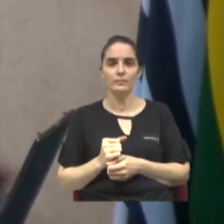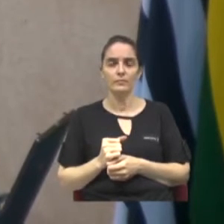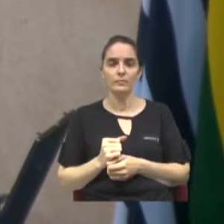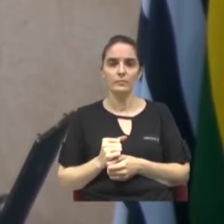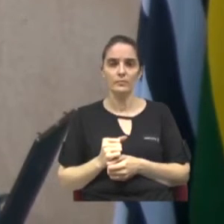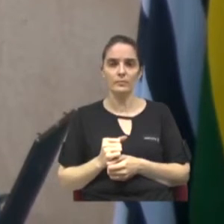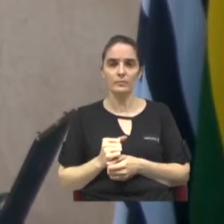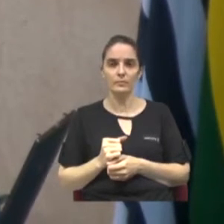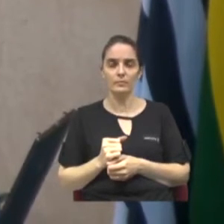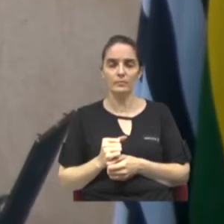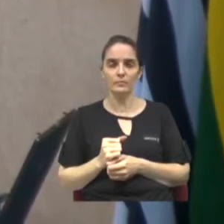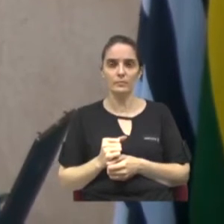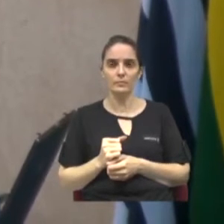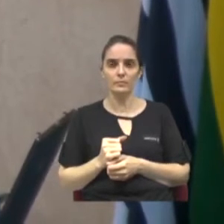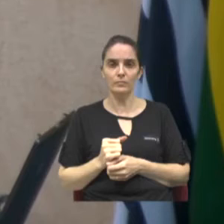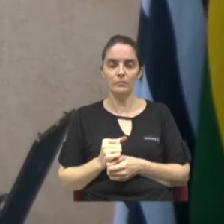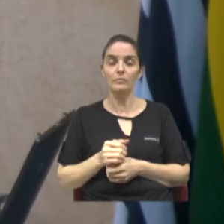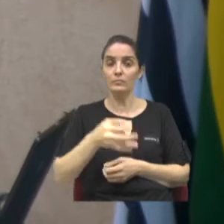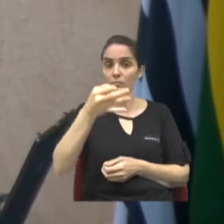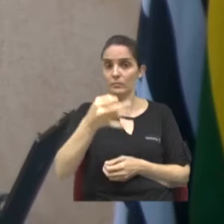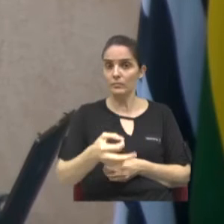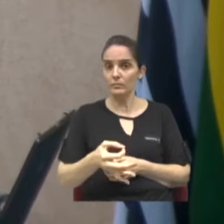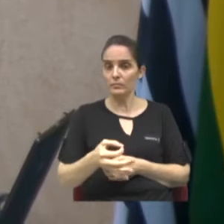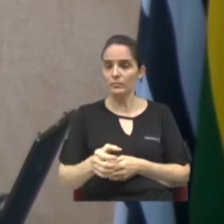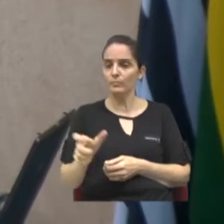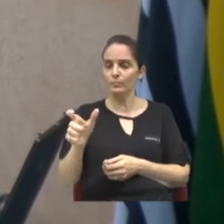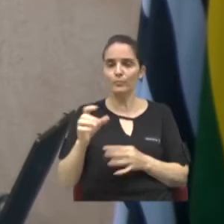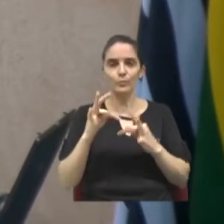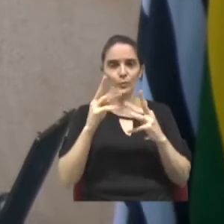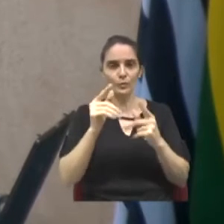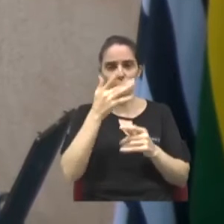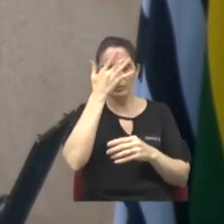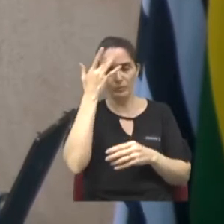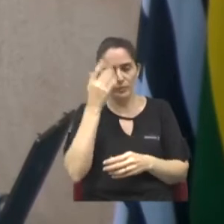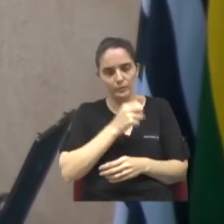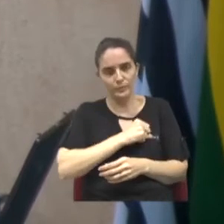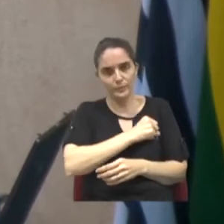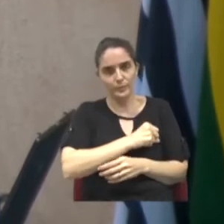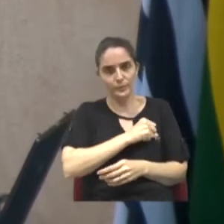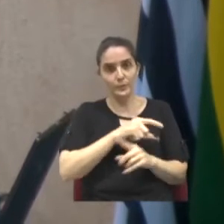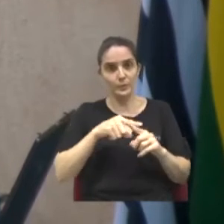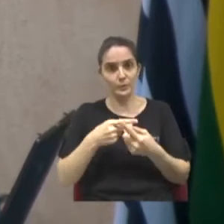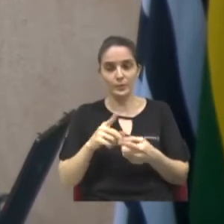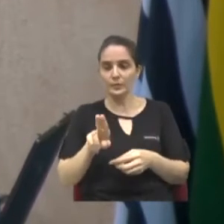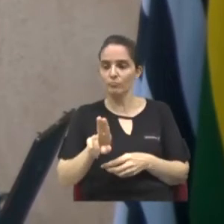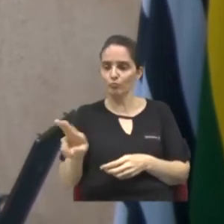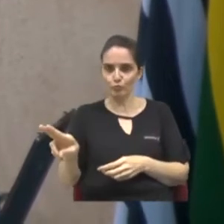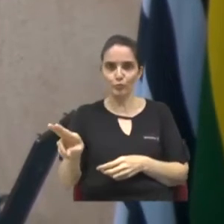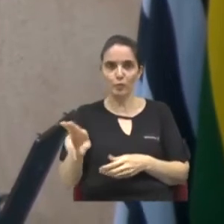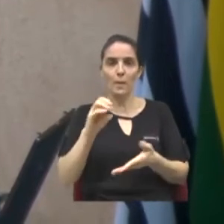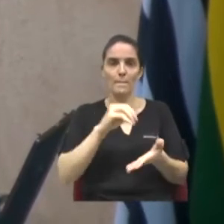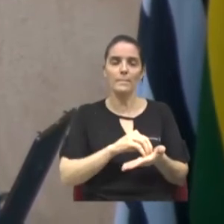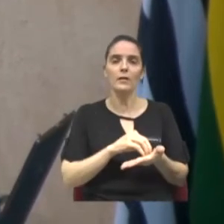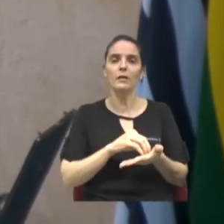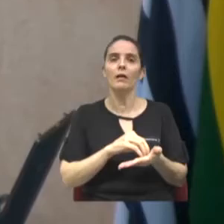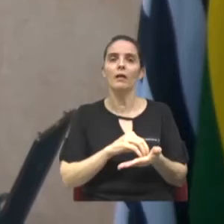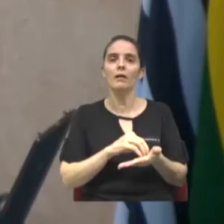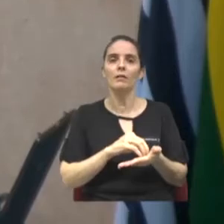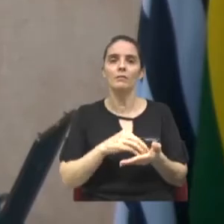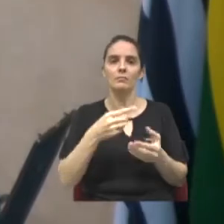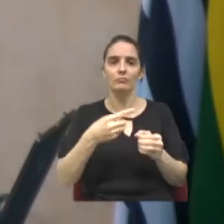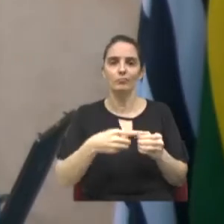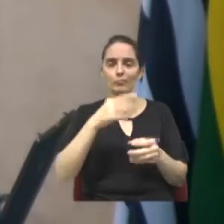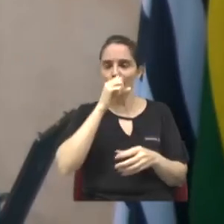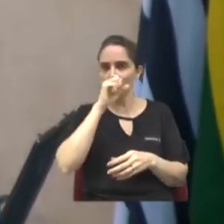e que, com certeza, fará falta, mas tem seu nome gravado na cidade de